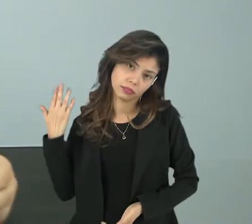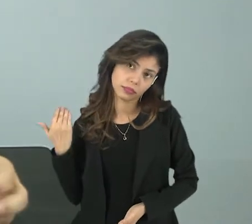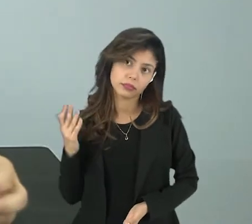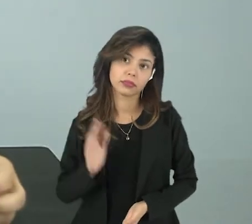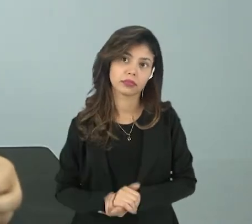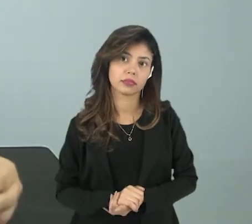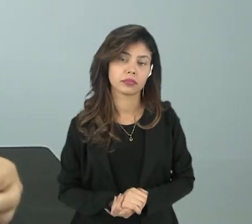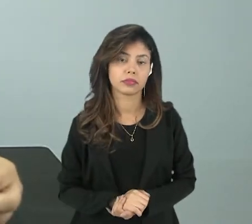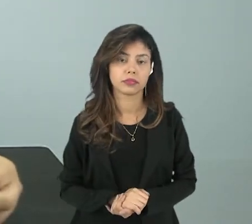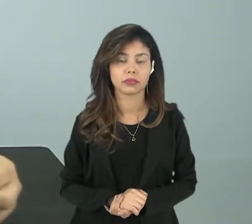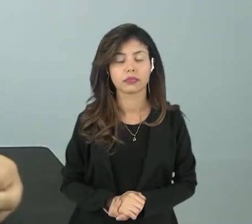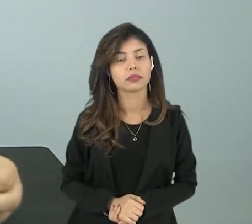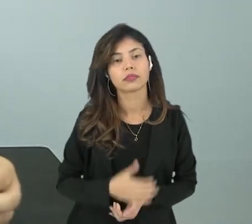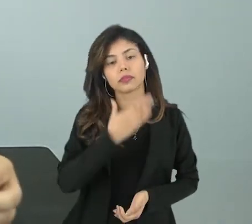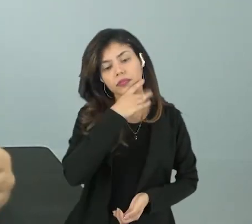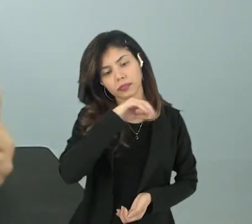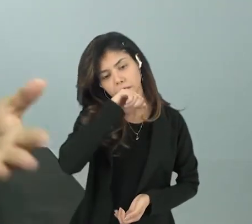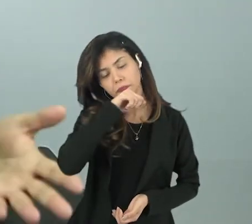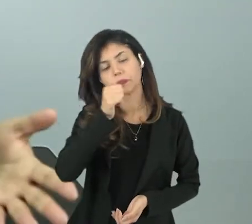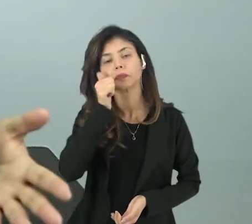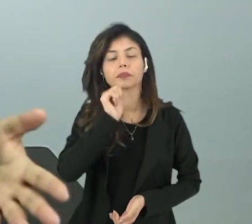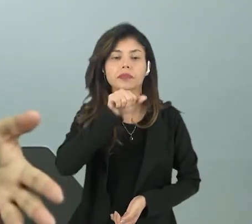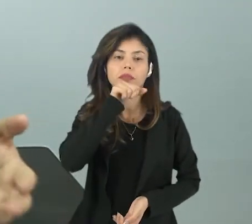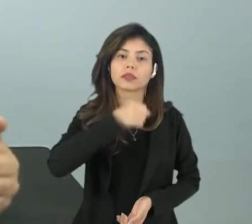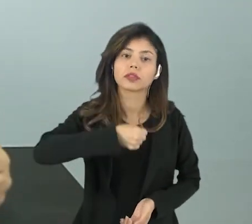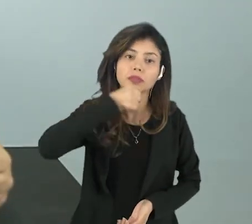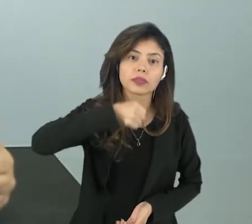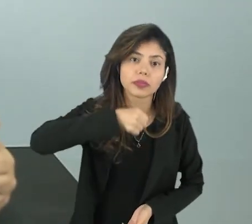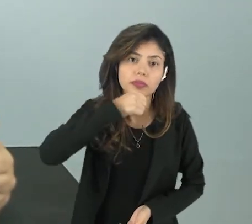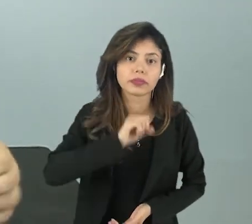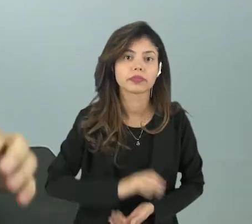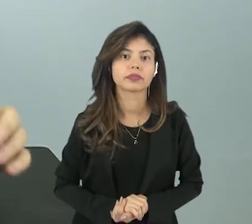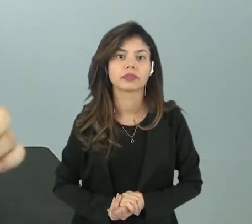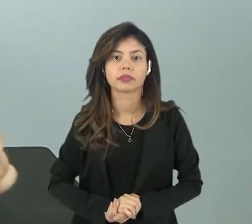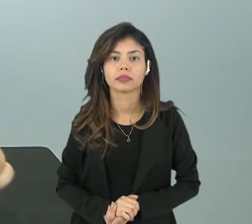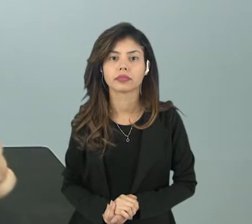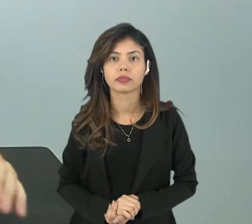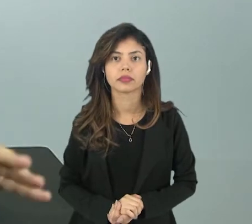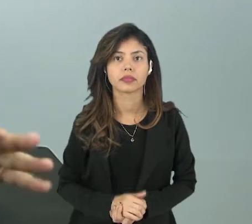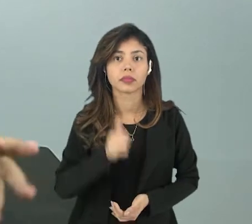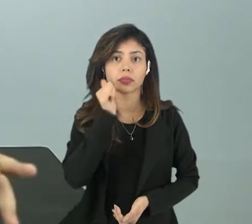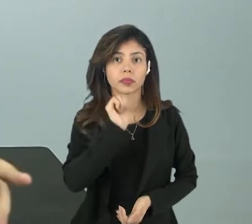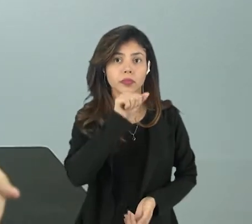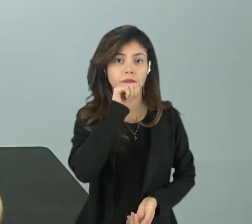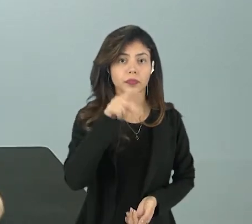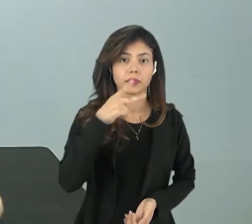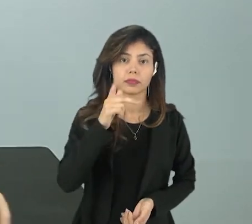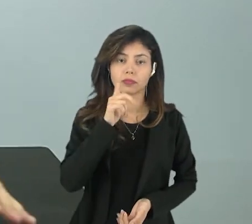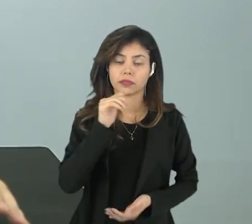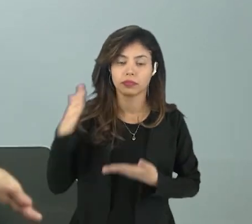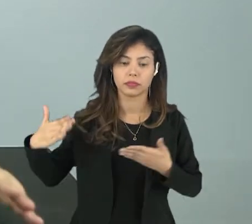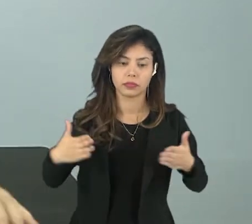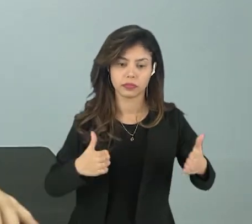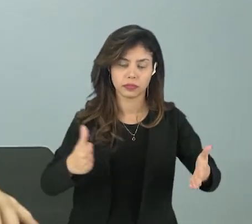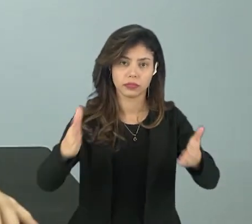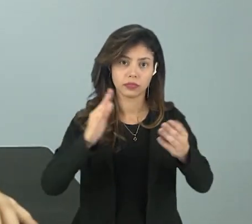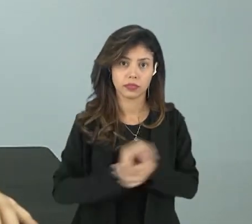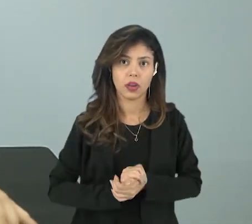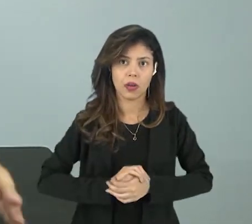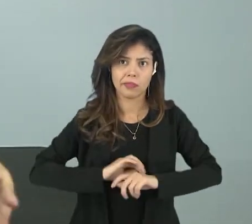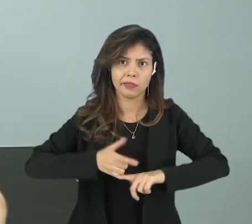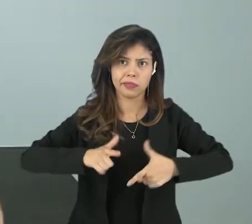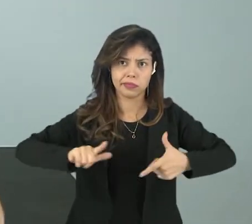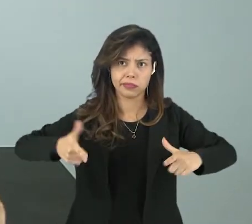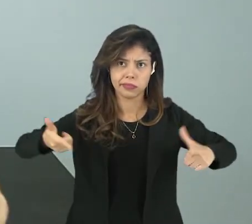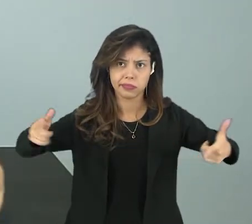Antigamente, seu pai vai saber, a sua mãe ou seus avós, a minha mãe disse que no rio, o rio era bastante grande,